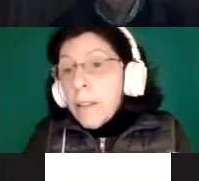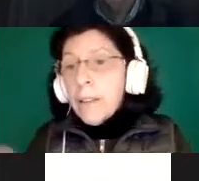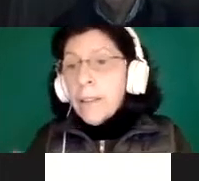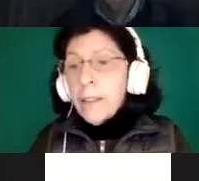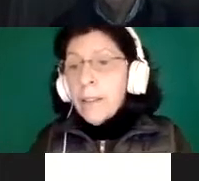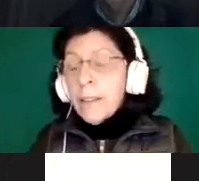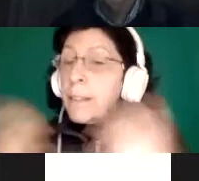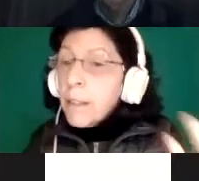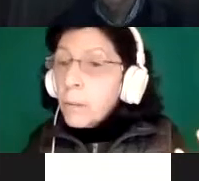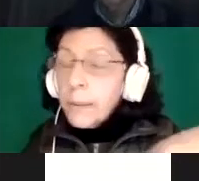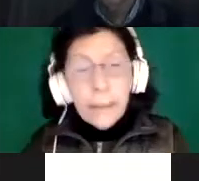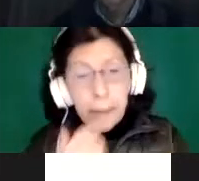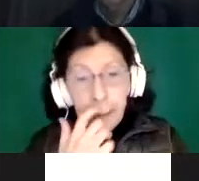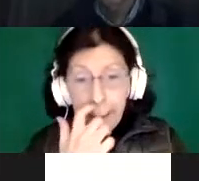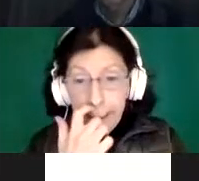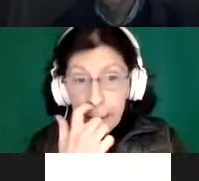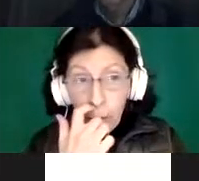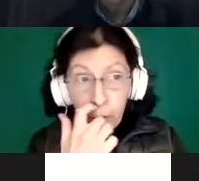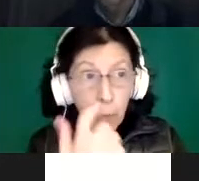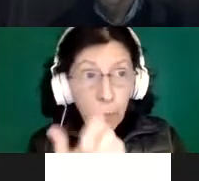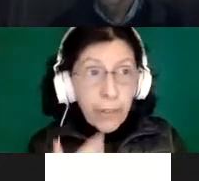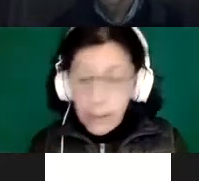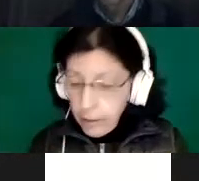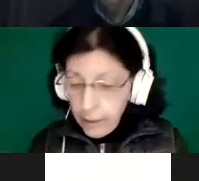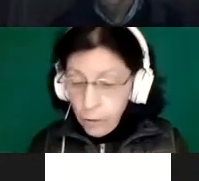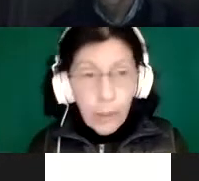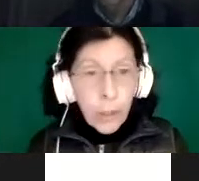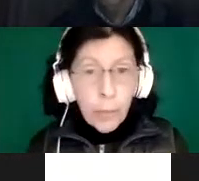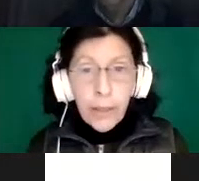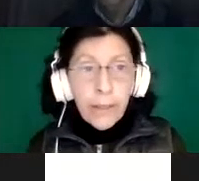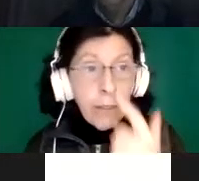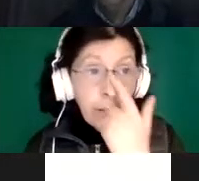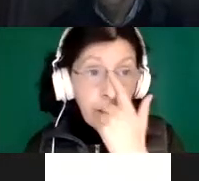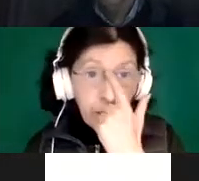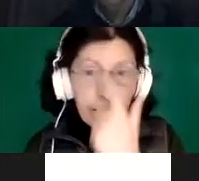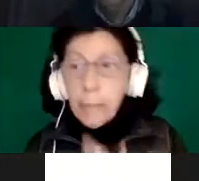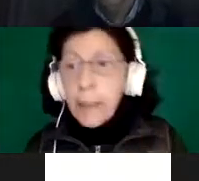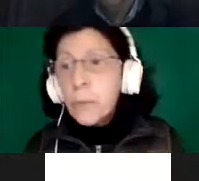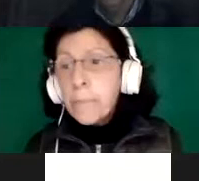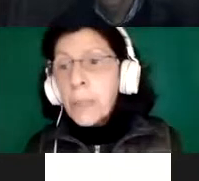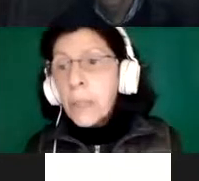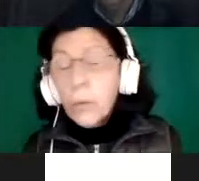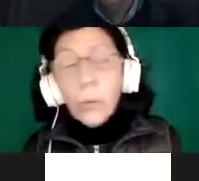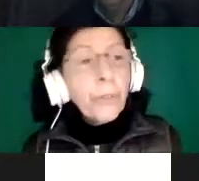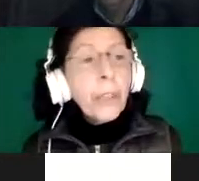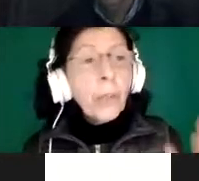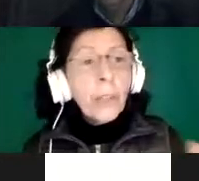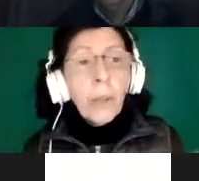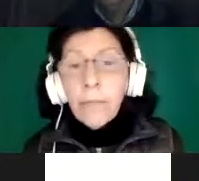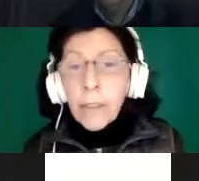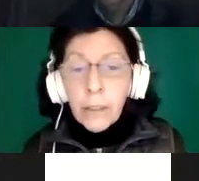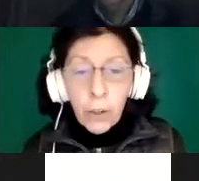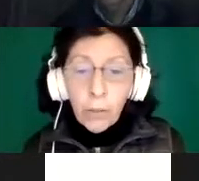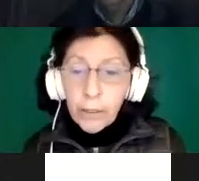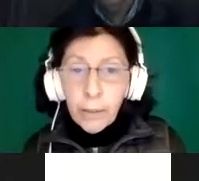daí, entendê-lo. E começámos por fazer uma experiência de levantamento do convento. Aqui